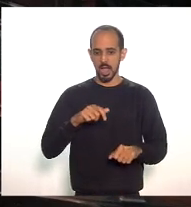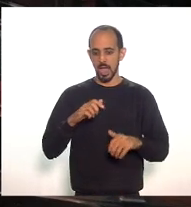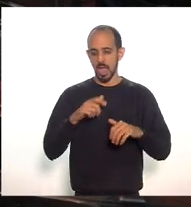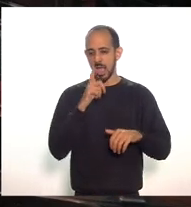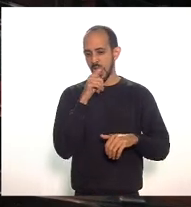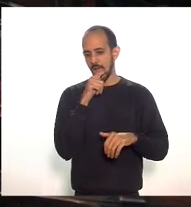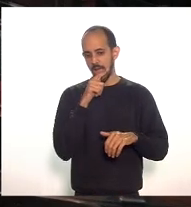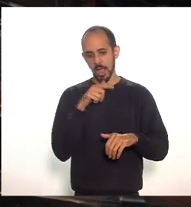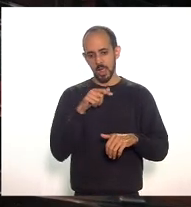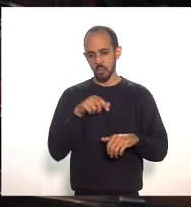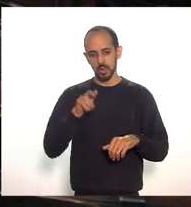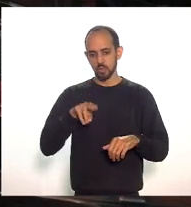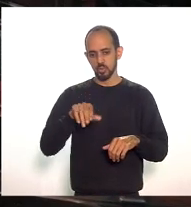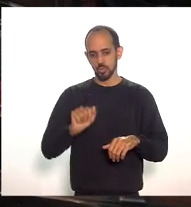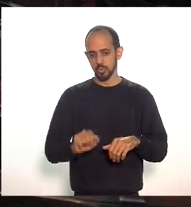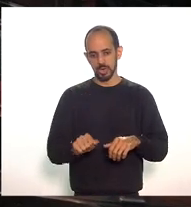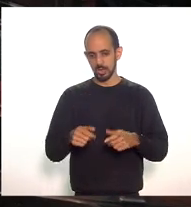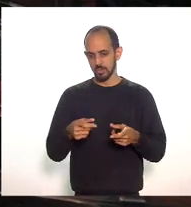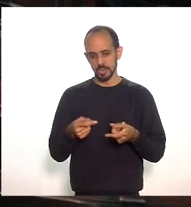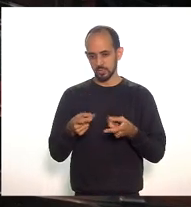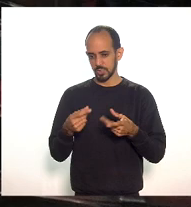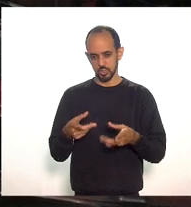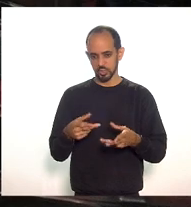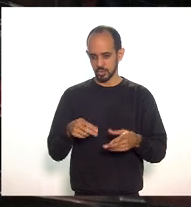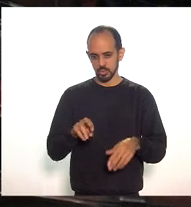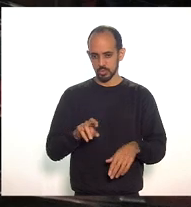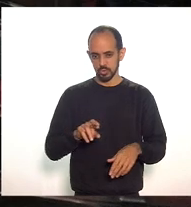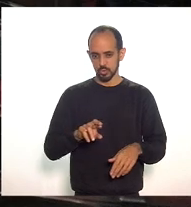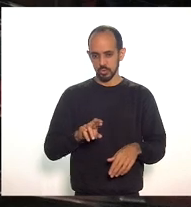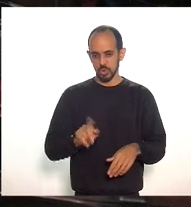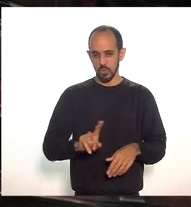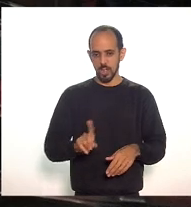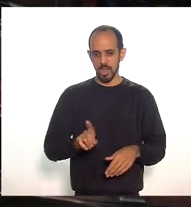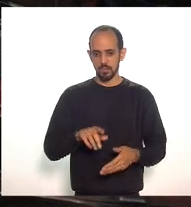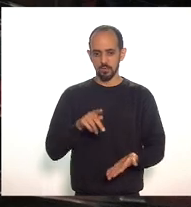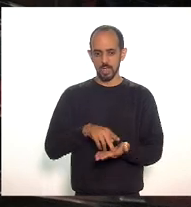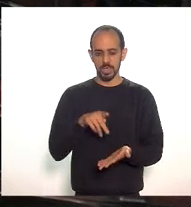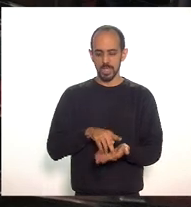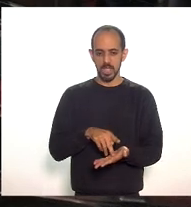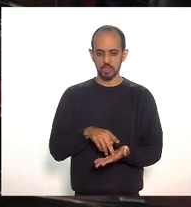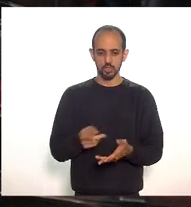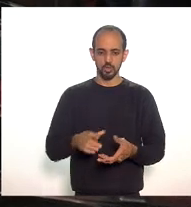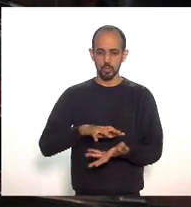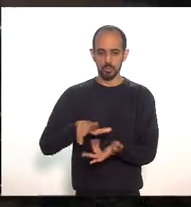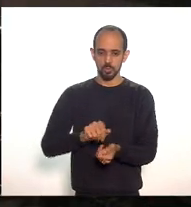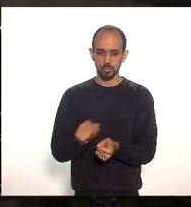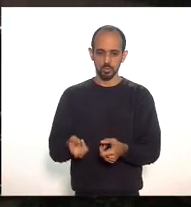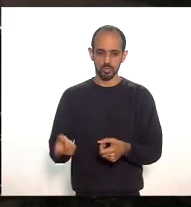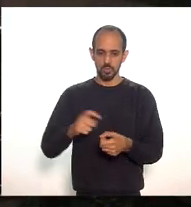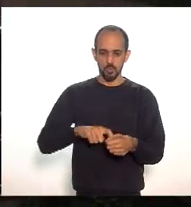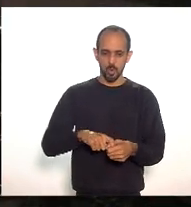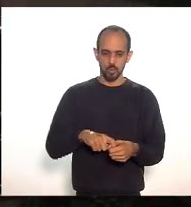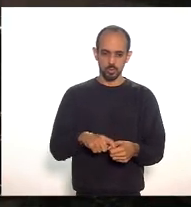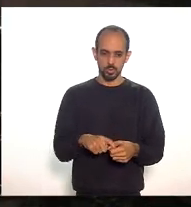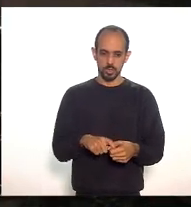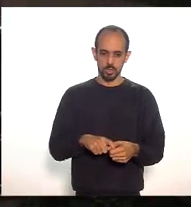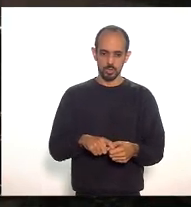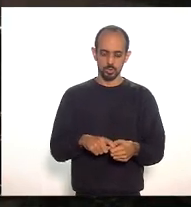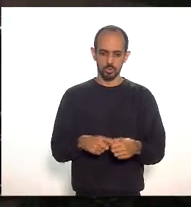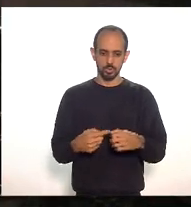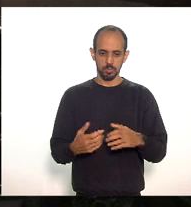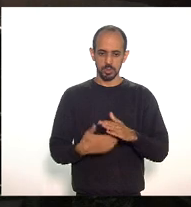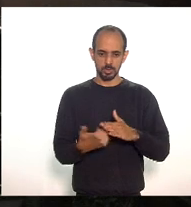essa que é verdade não é verdade que o mundo está no movimento de restatização de água não é